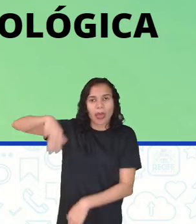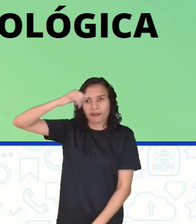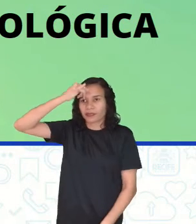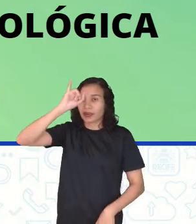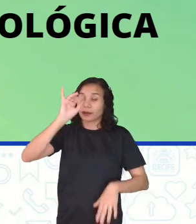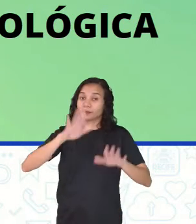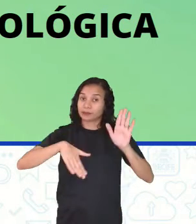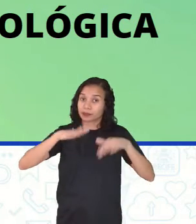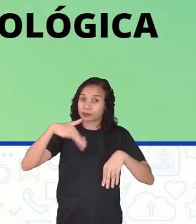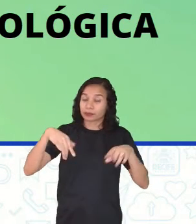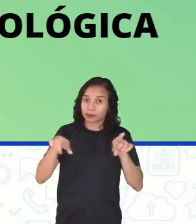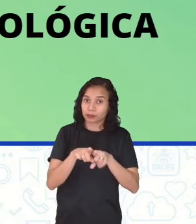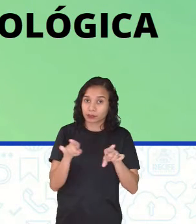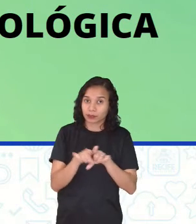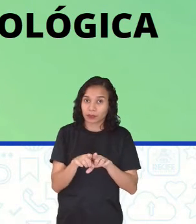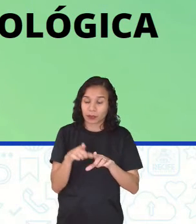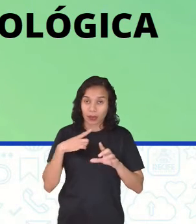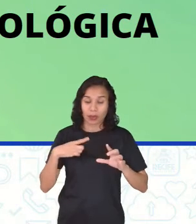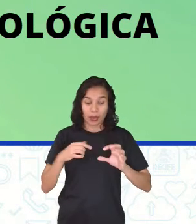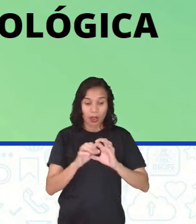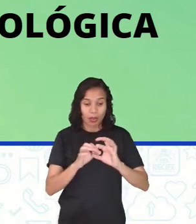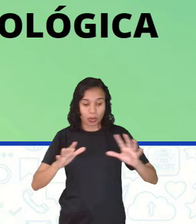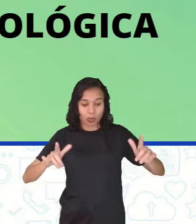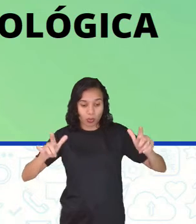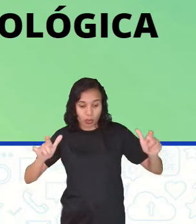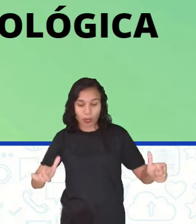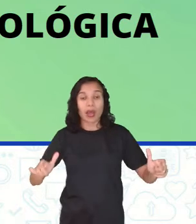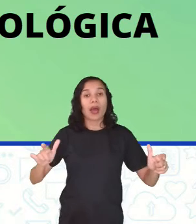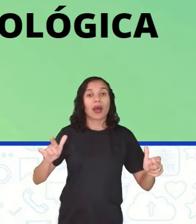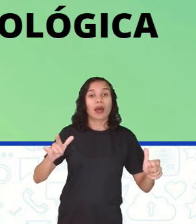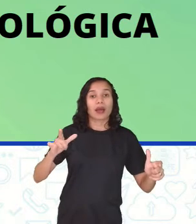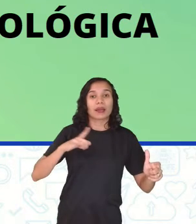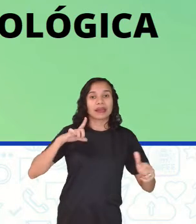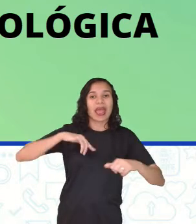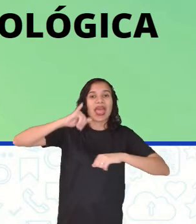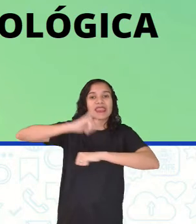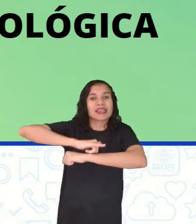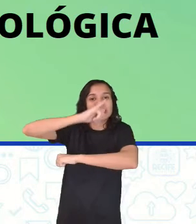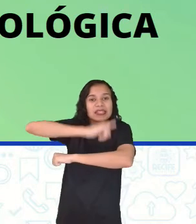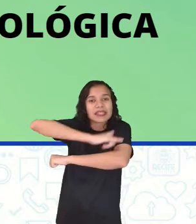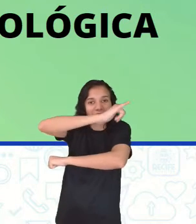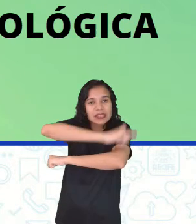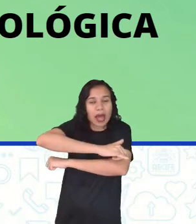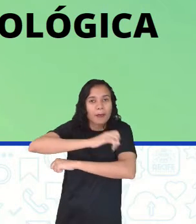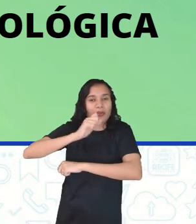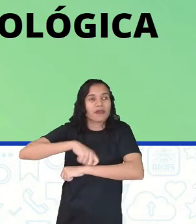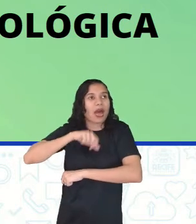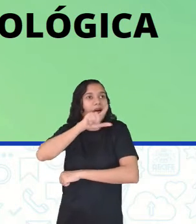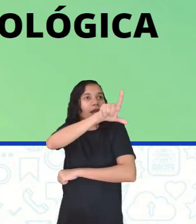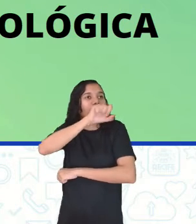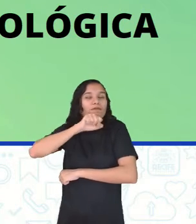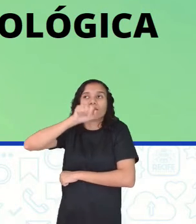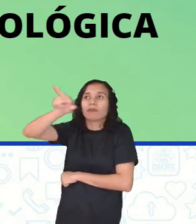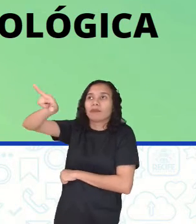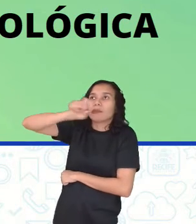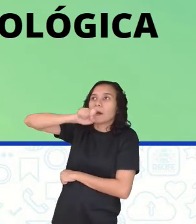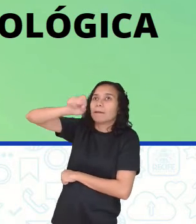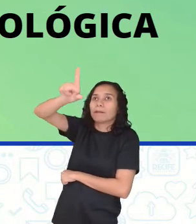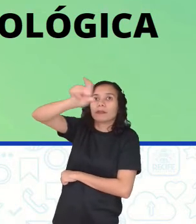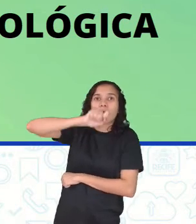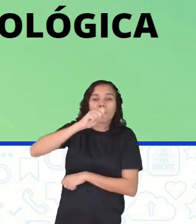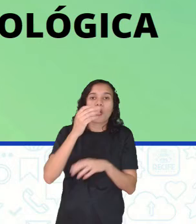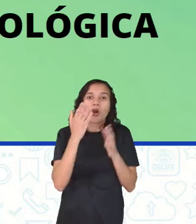vezes também deixar nesses terrenos a presença de sapos, que são inseticidas naturais, que conseguem comer uma